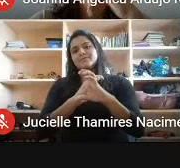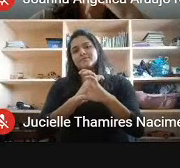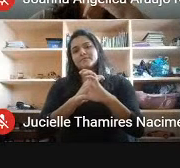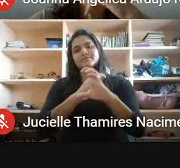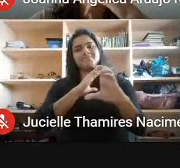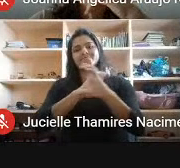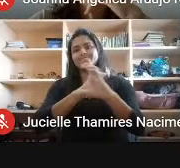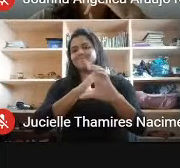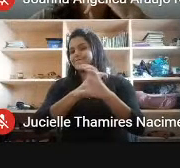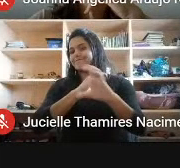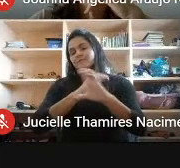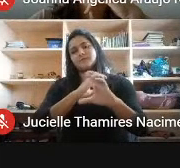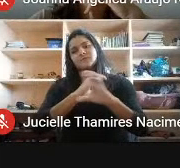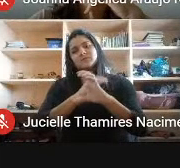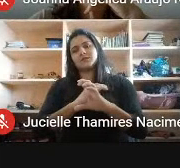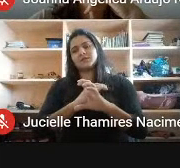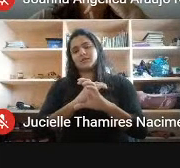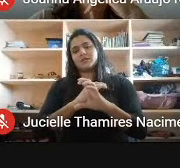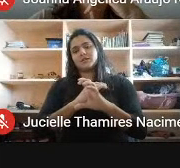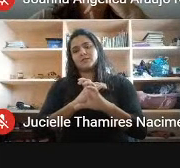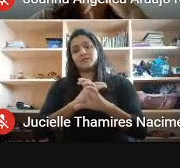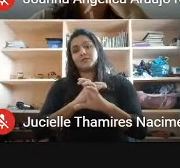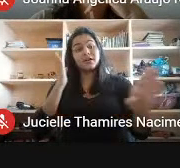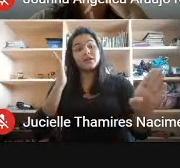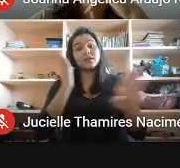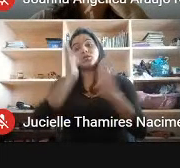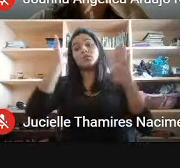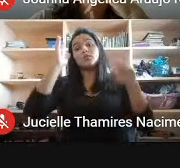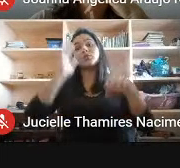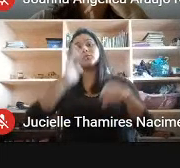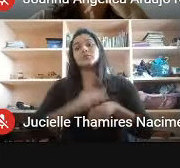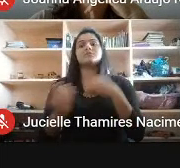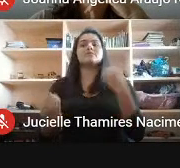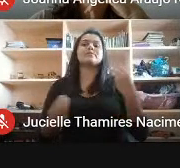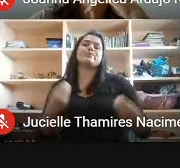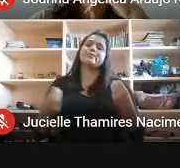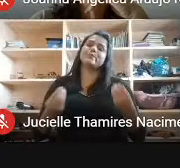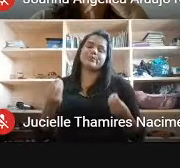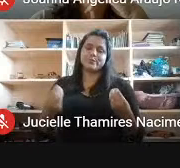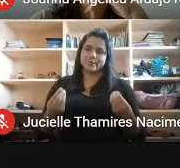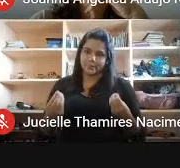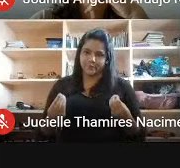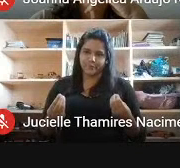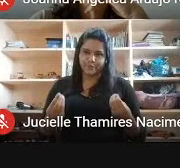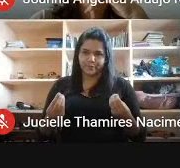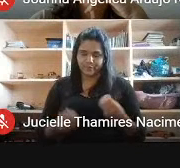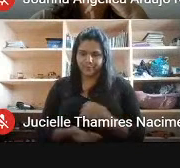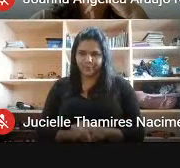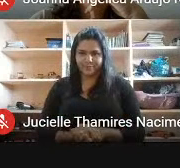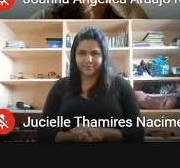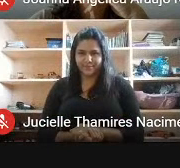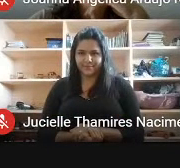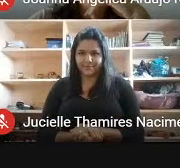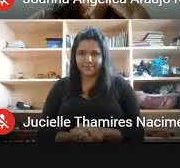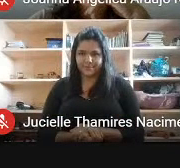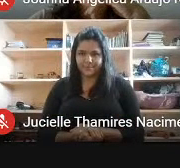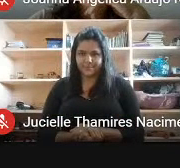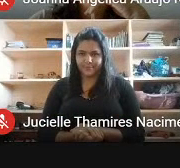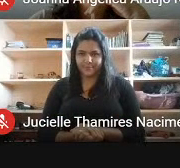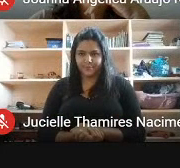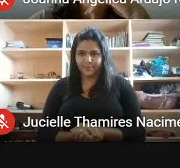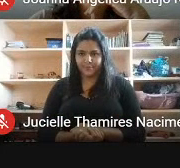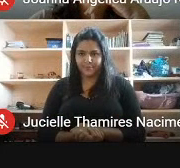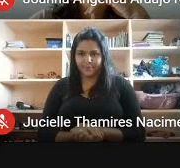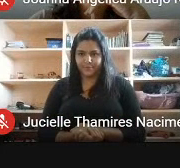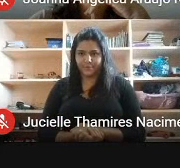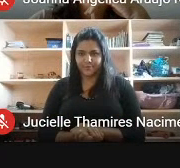gente ir já encaminhando aqui, porque já me avisaram aqui que a gente está com mais uns 15 minutos de atividade. Mas vamos lá. Quem é que...